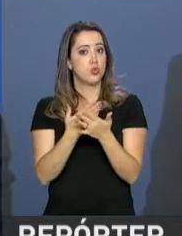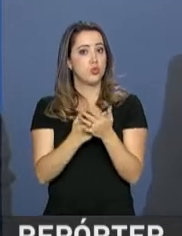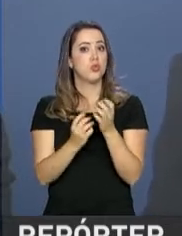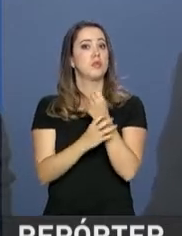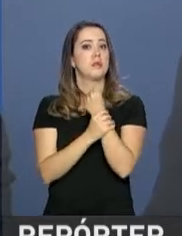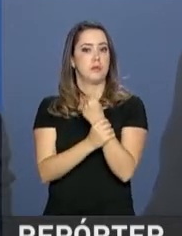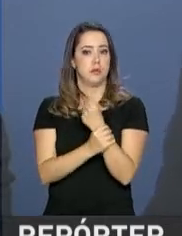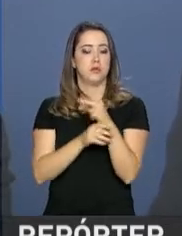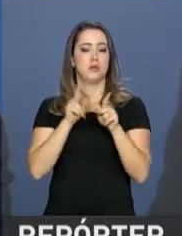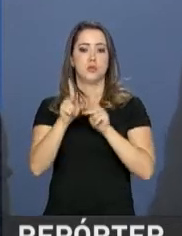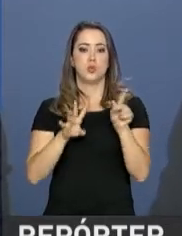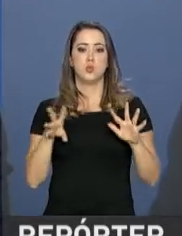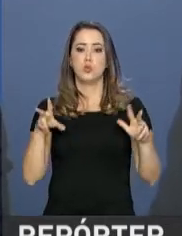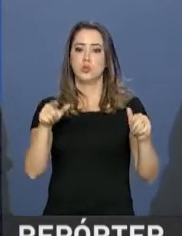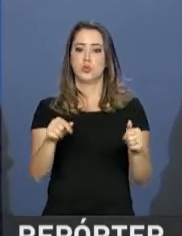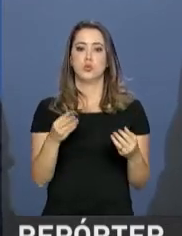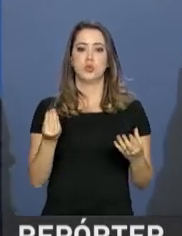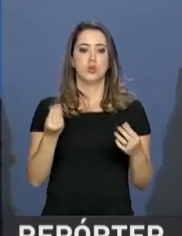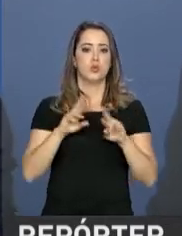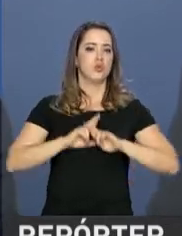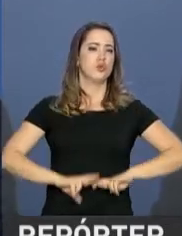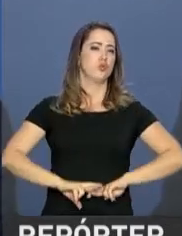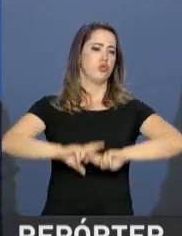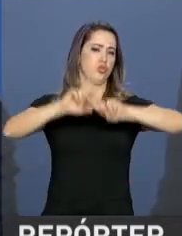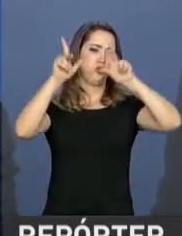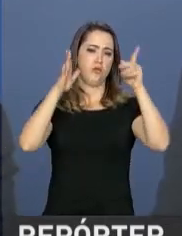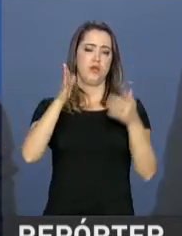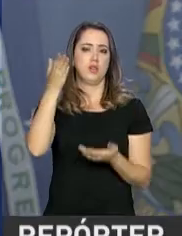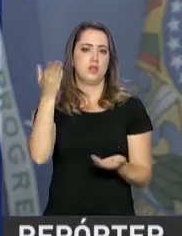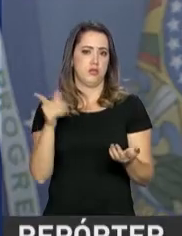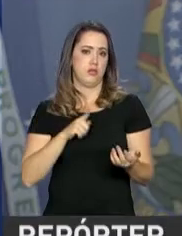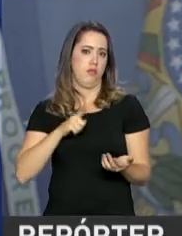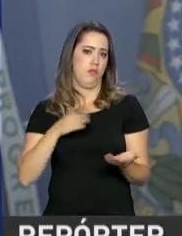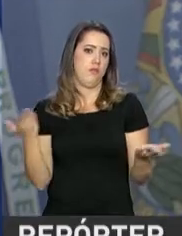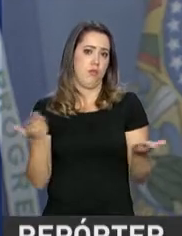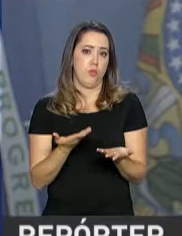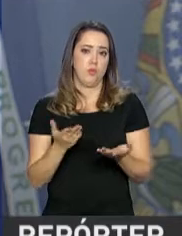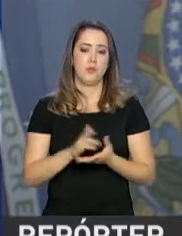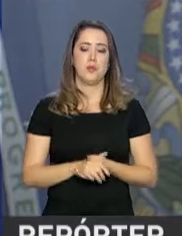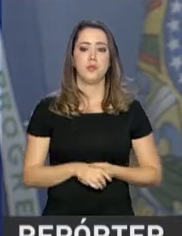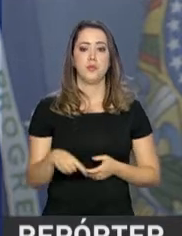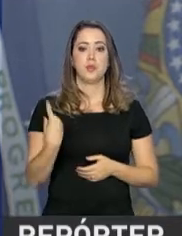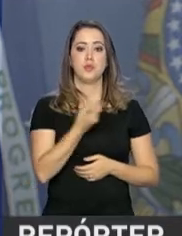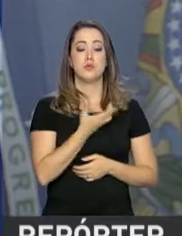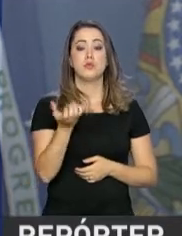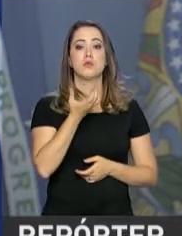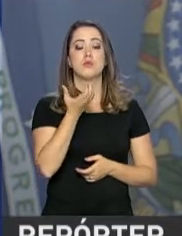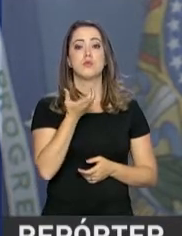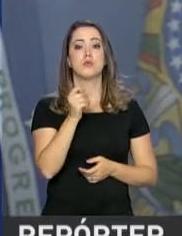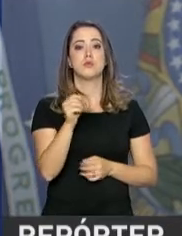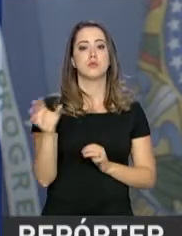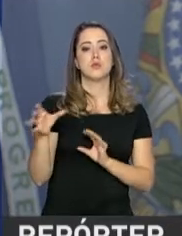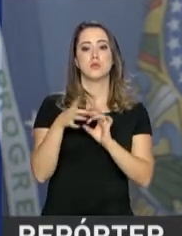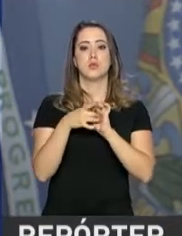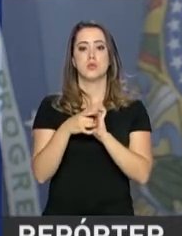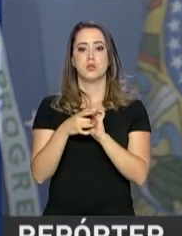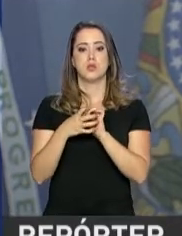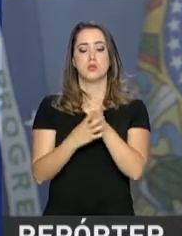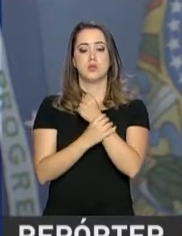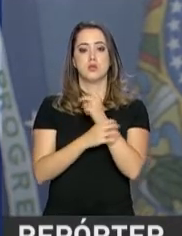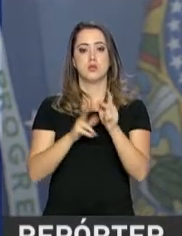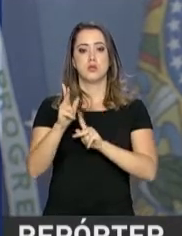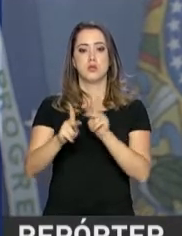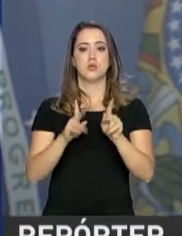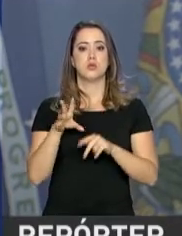tudo absolutamente diferente do que você teve até hoje nós queremos é fazer essa interação da segurança pública